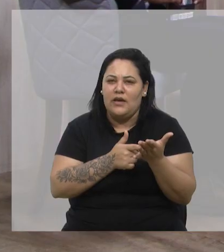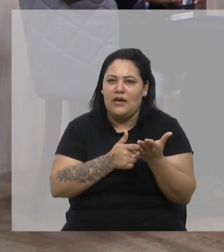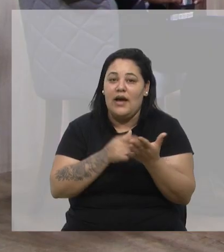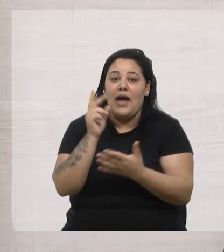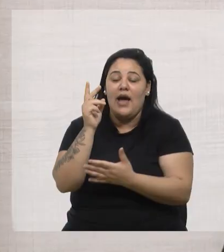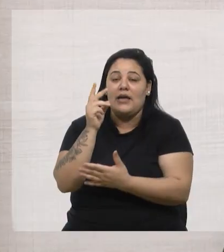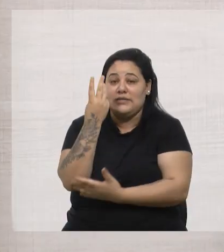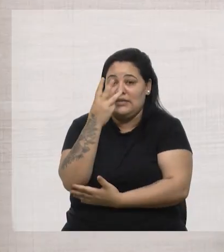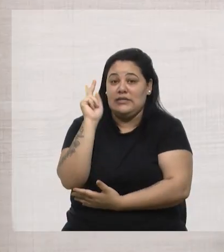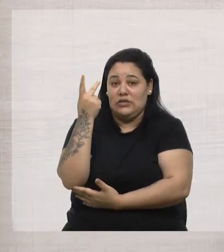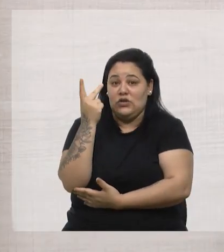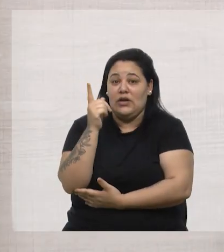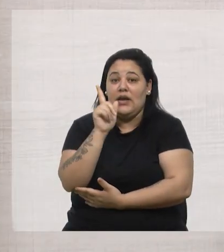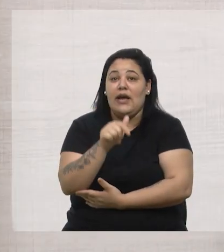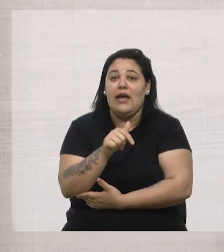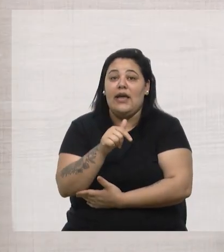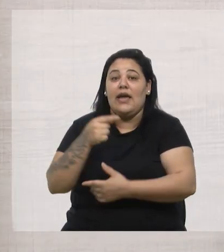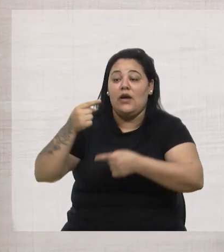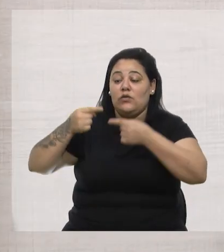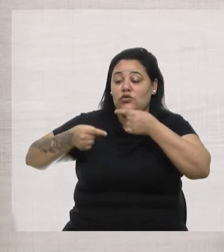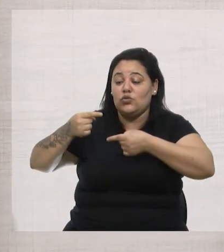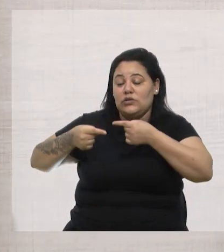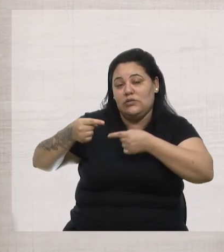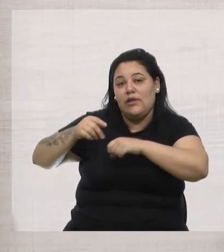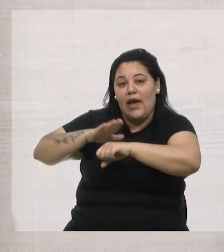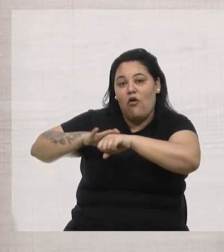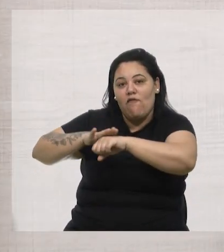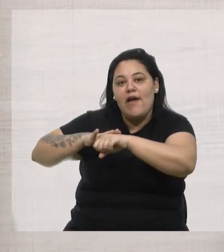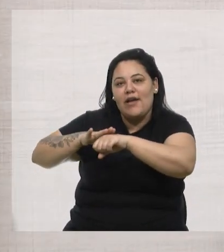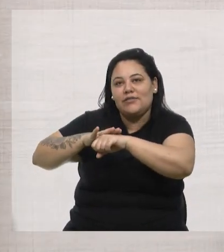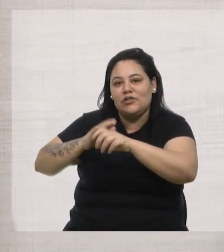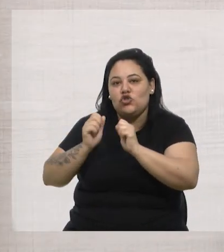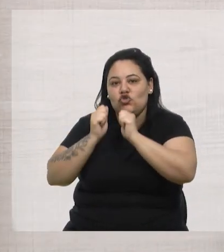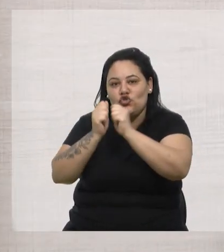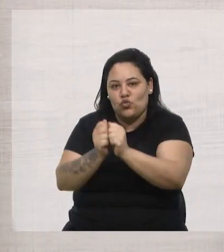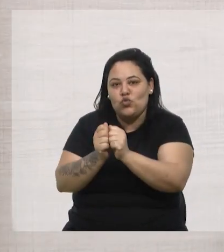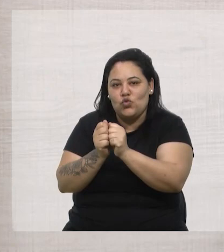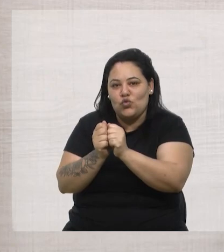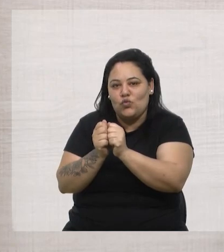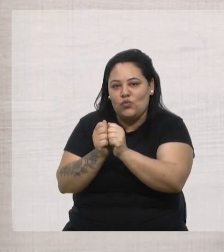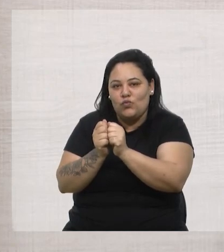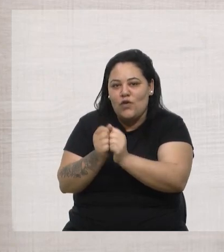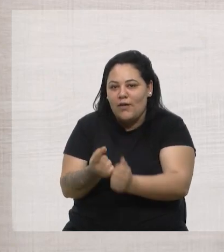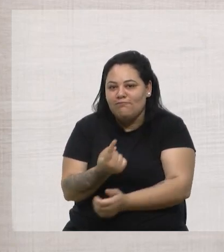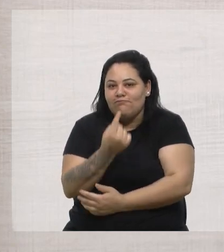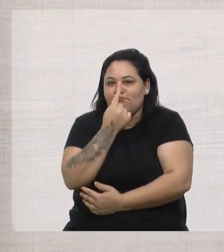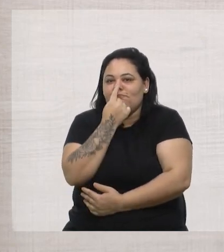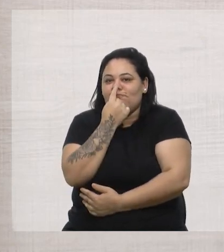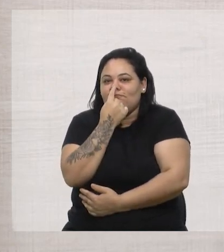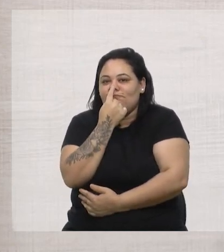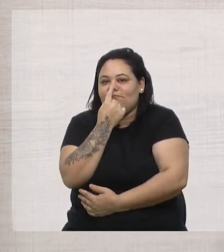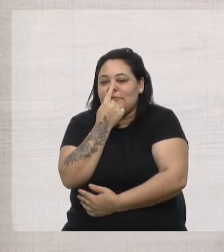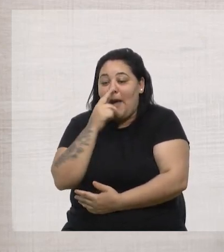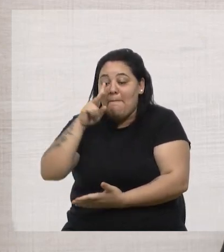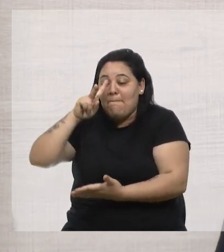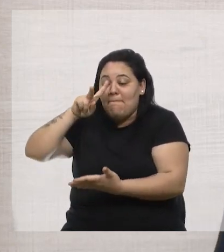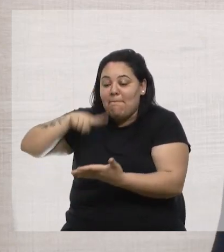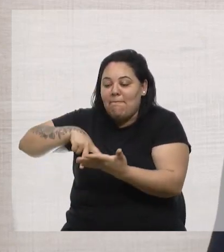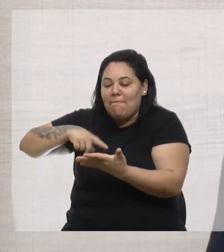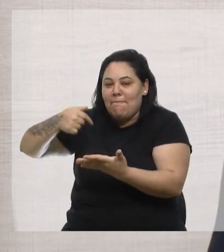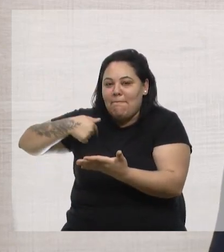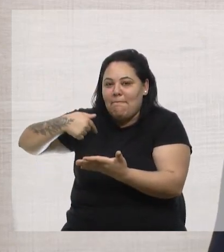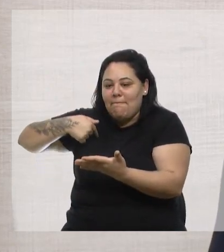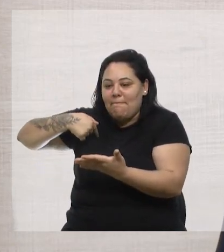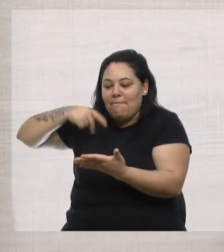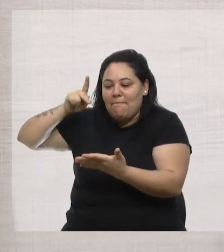adaptações, que é o fato do diálogo com o leitor. Né? Então,